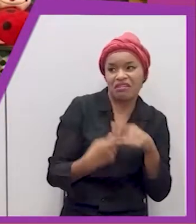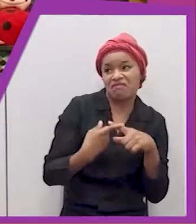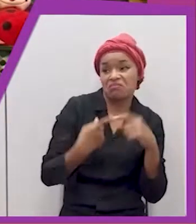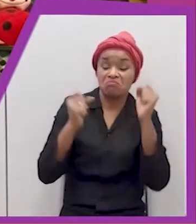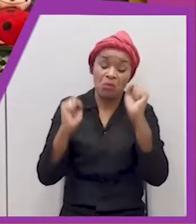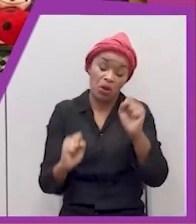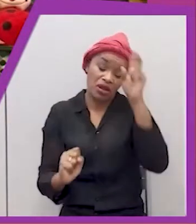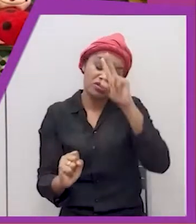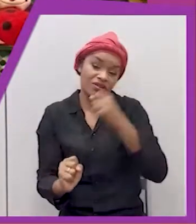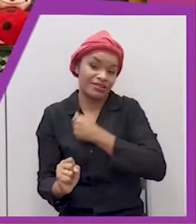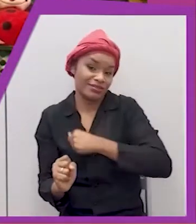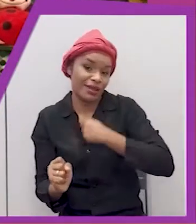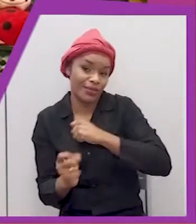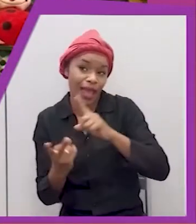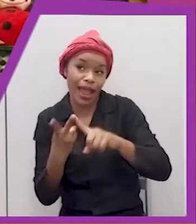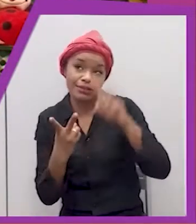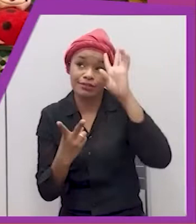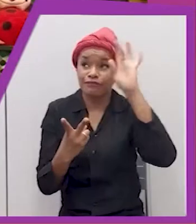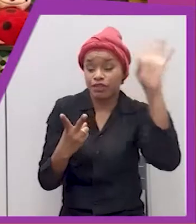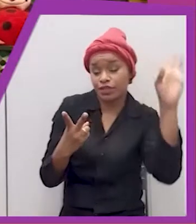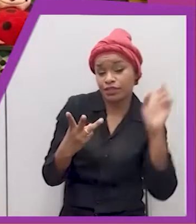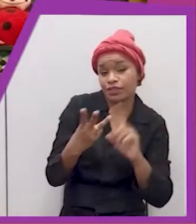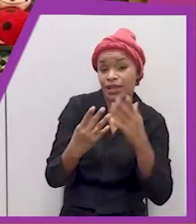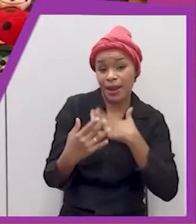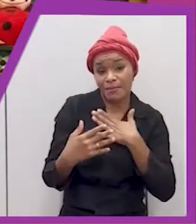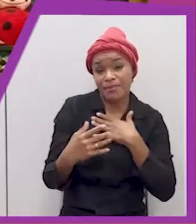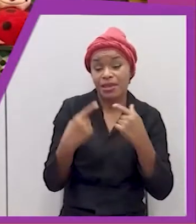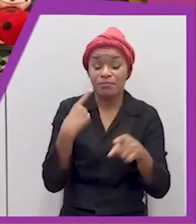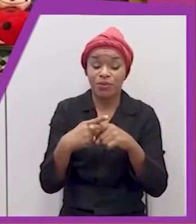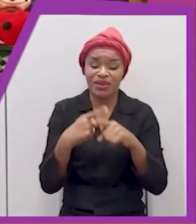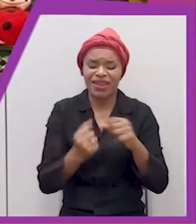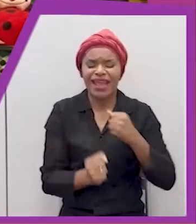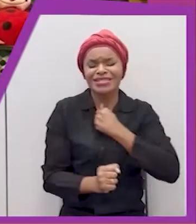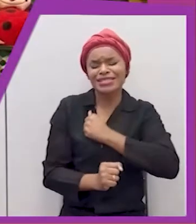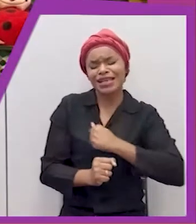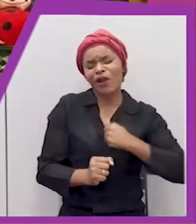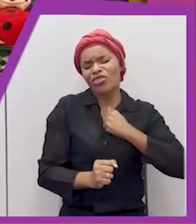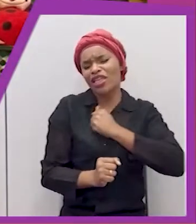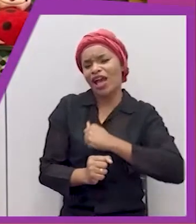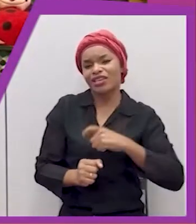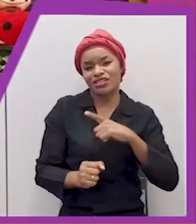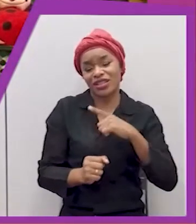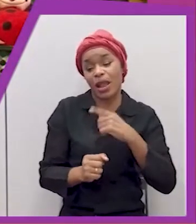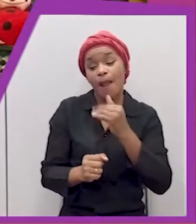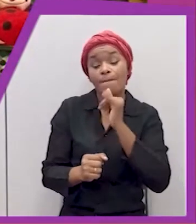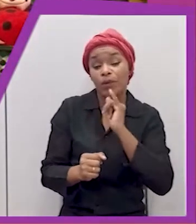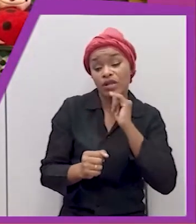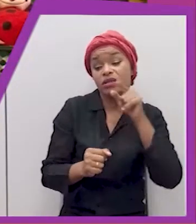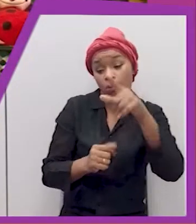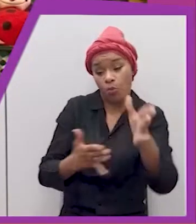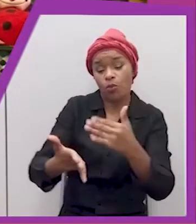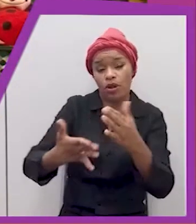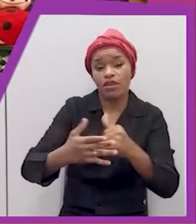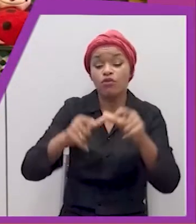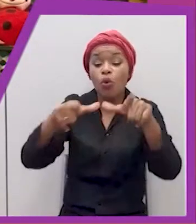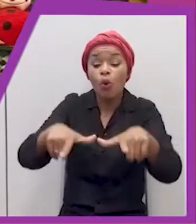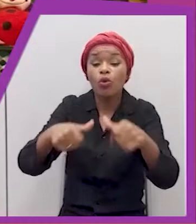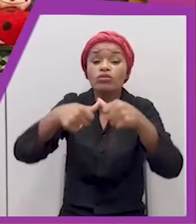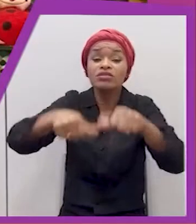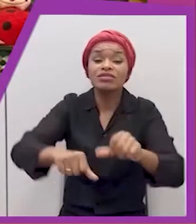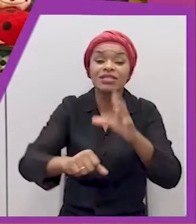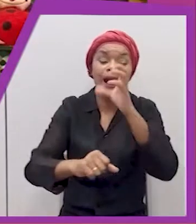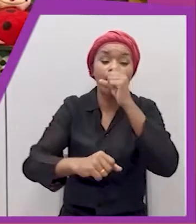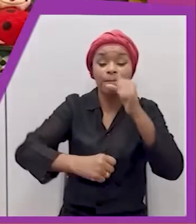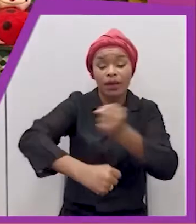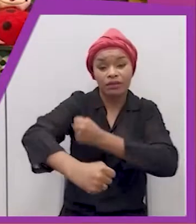um escritor que eu gosto muito que o Monteiro Lobato também que abriu muito meu caminho para literatura ele tinha as histórias tirada das